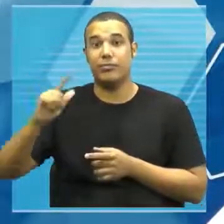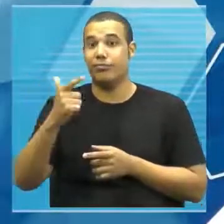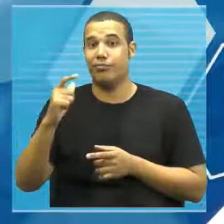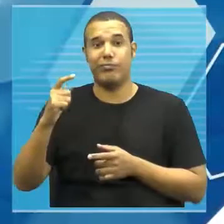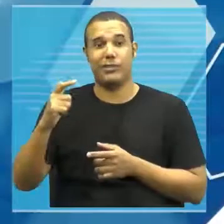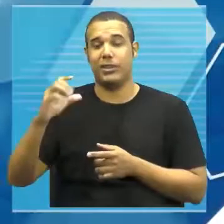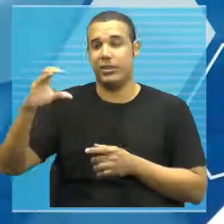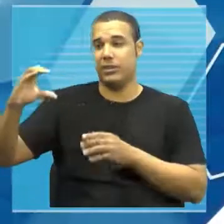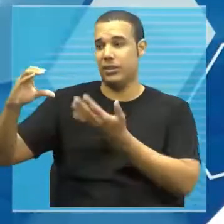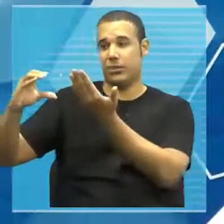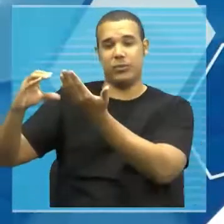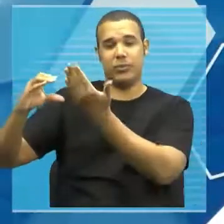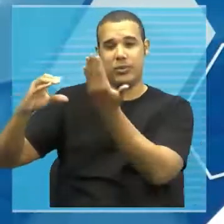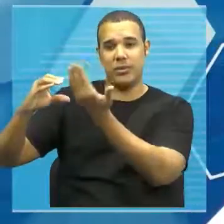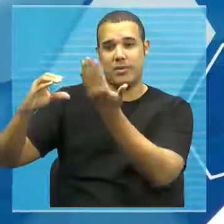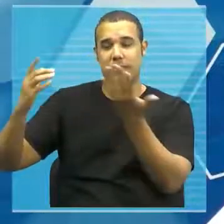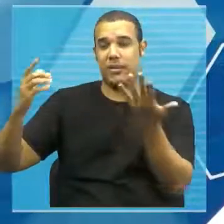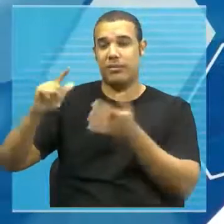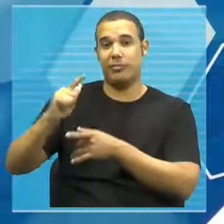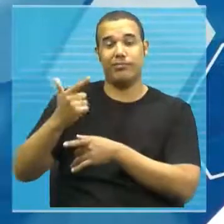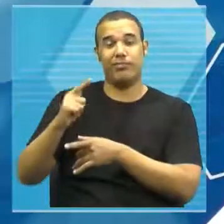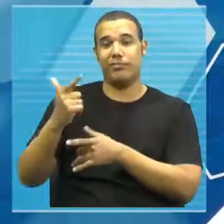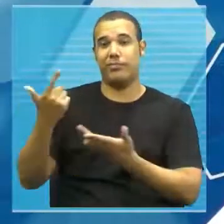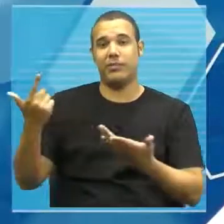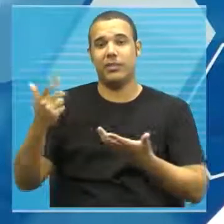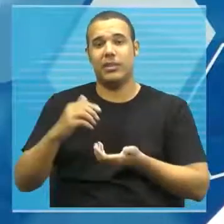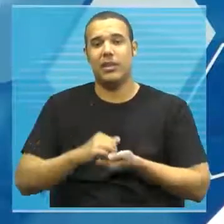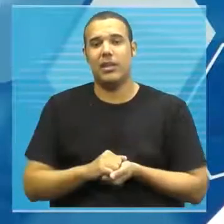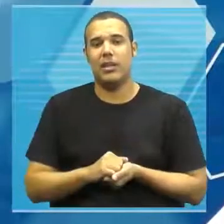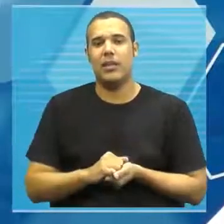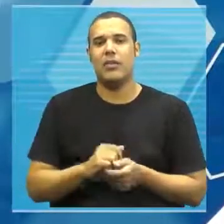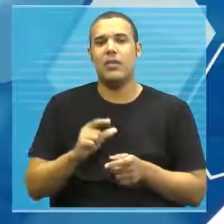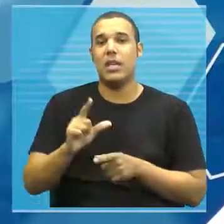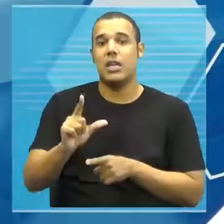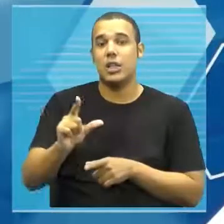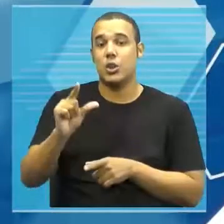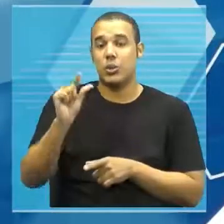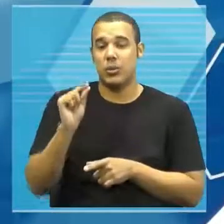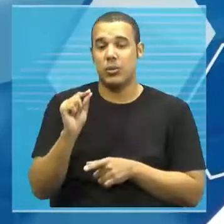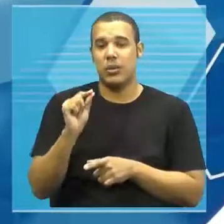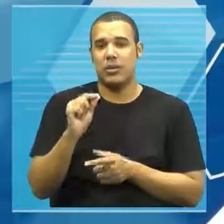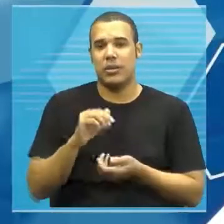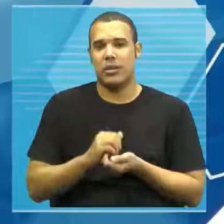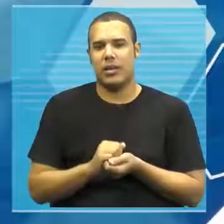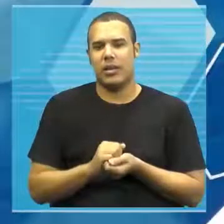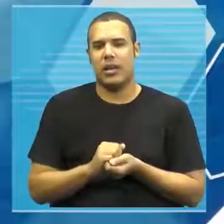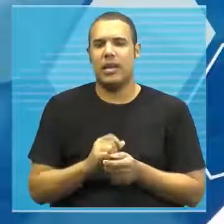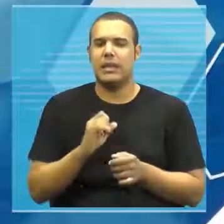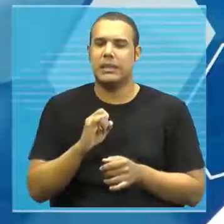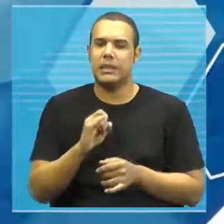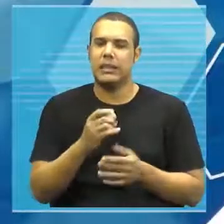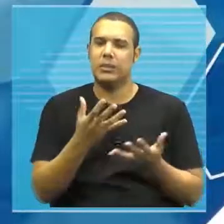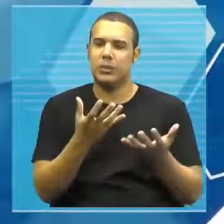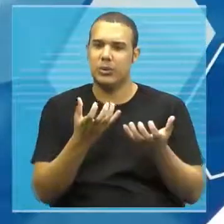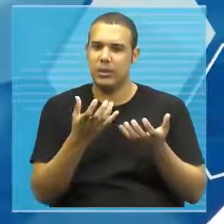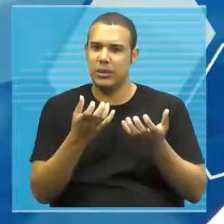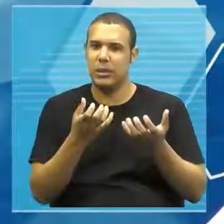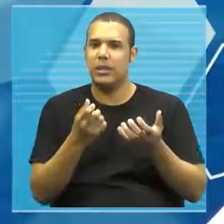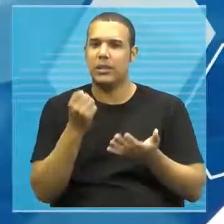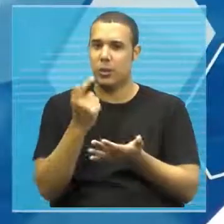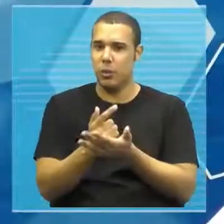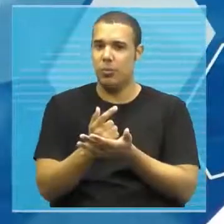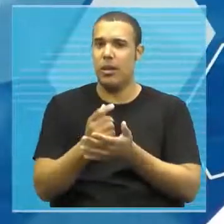o saco era opcional você comprava o carro Ah não eu quero carro com